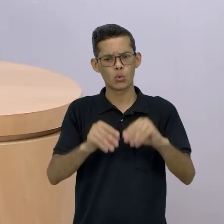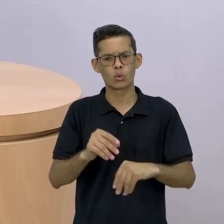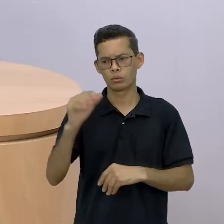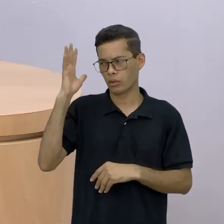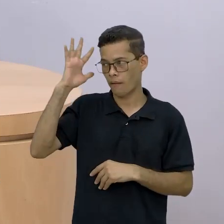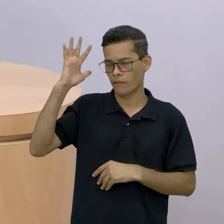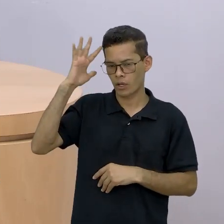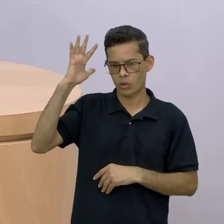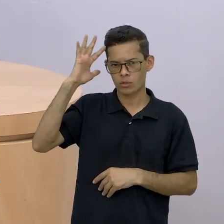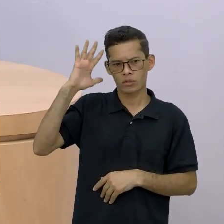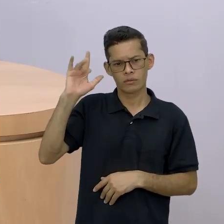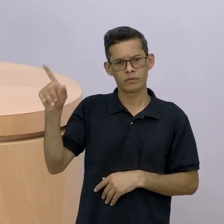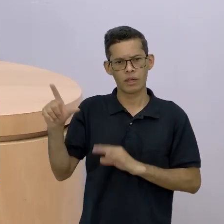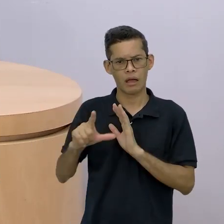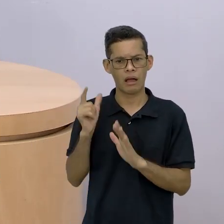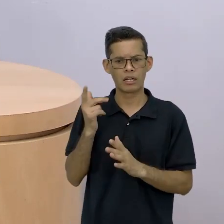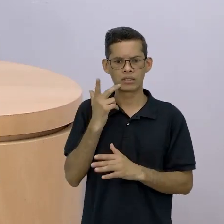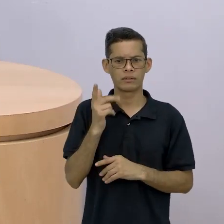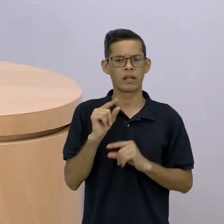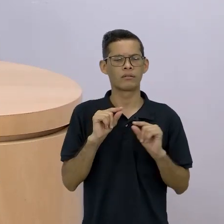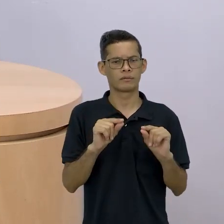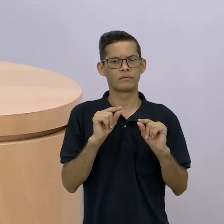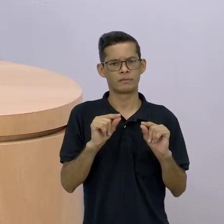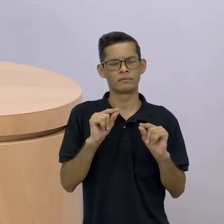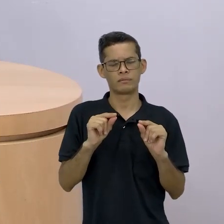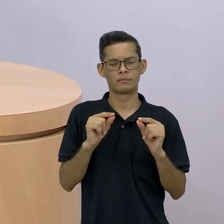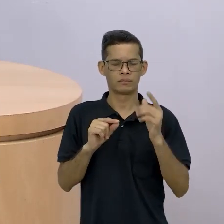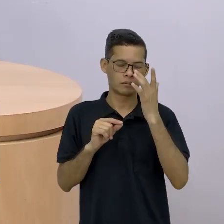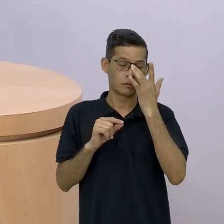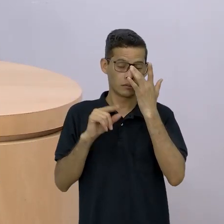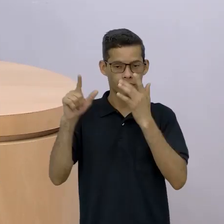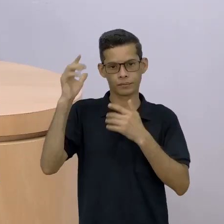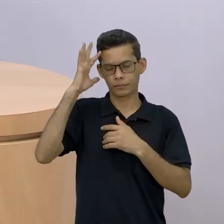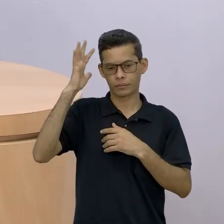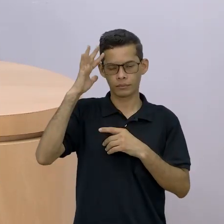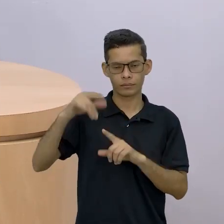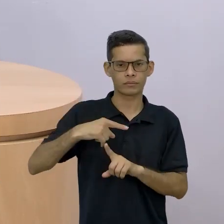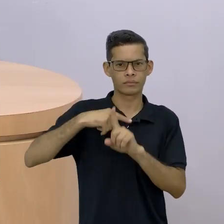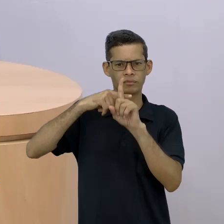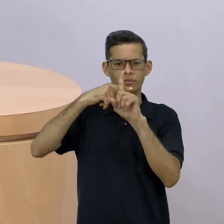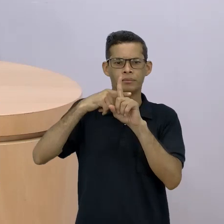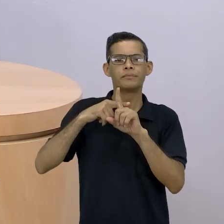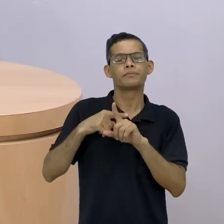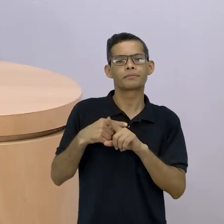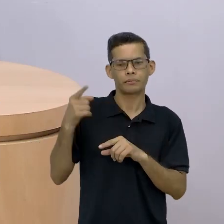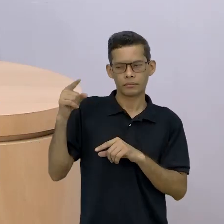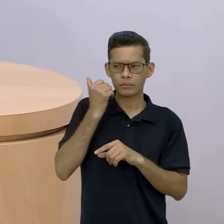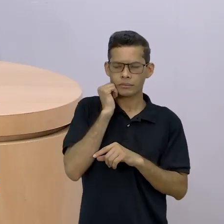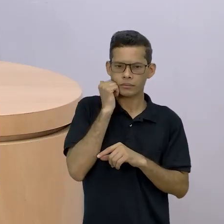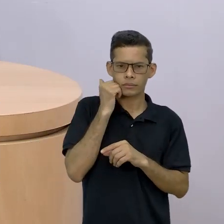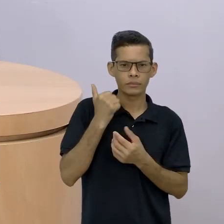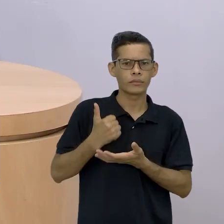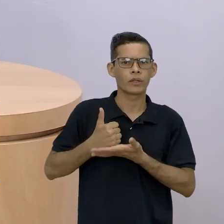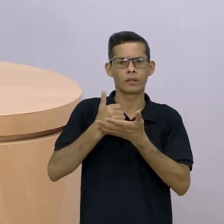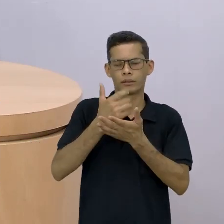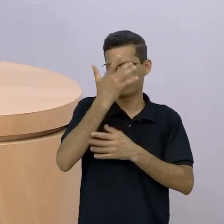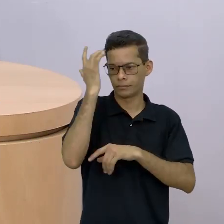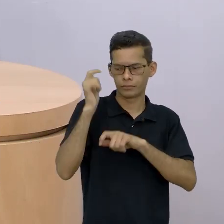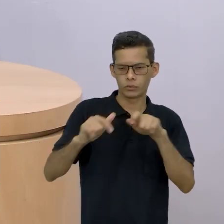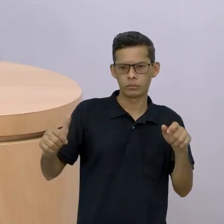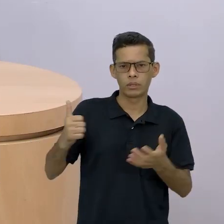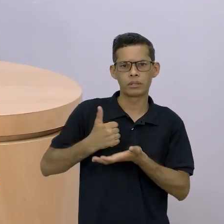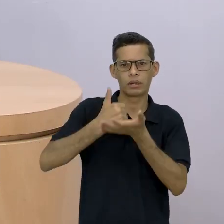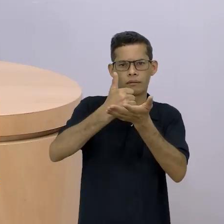filosofia, inclusive, dizia à época, a chamada filosofia positivista, de que a ciência levaria o homem à